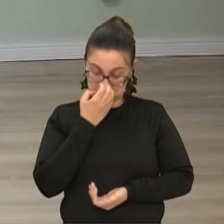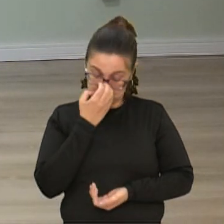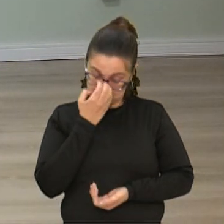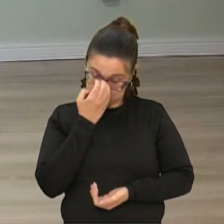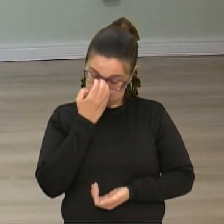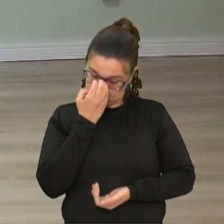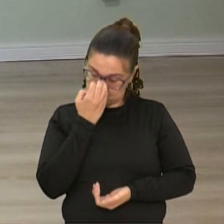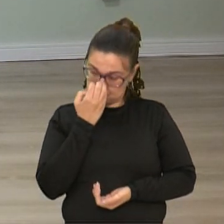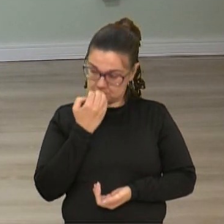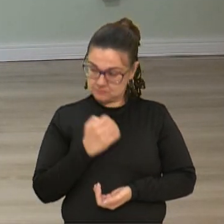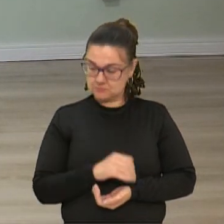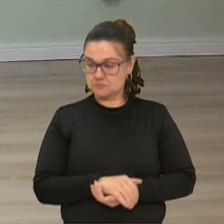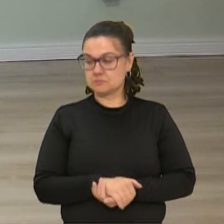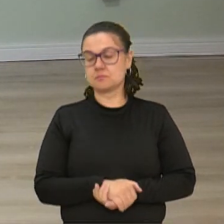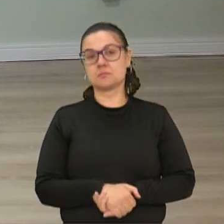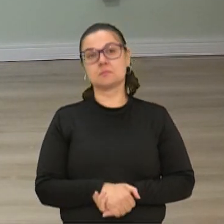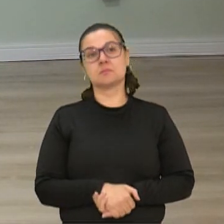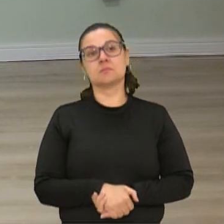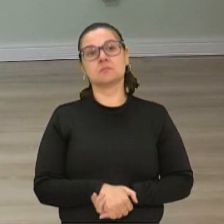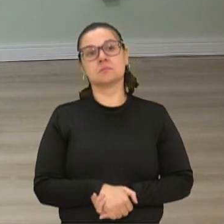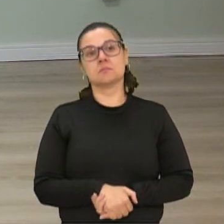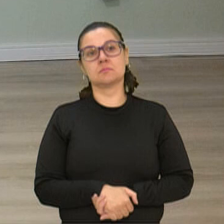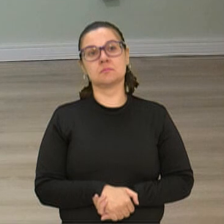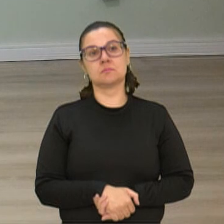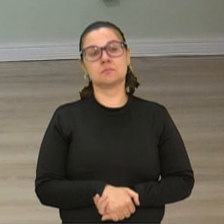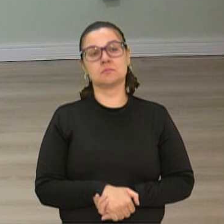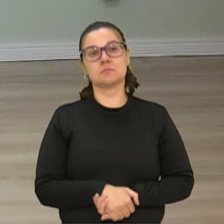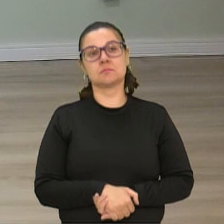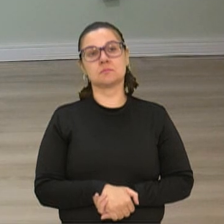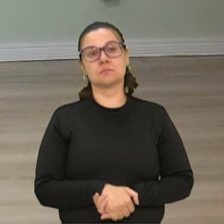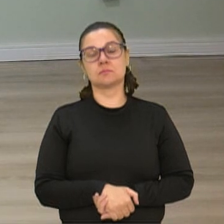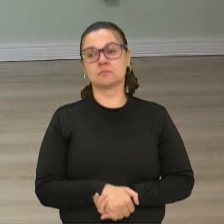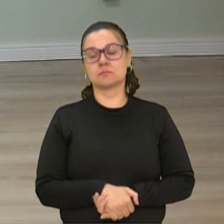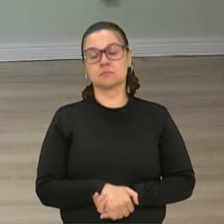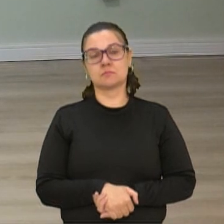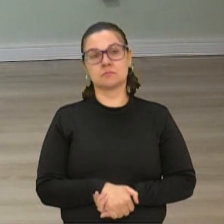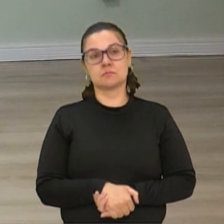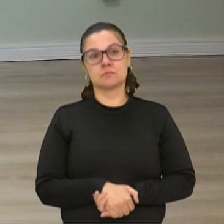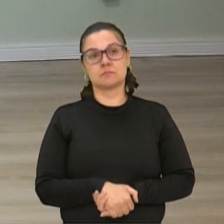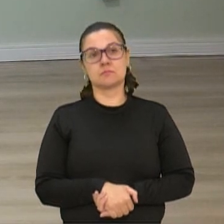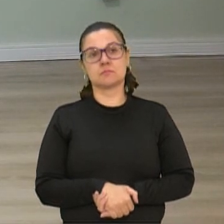Perceba as regiões dos seus pés que